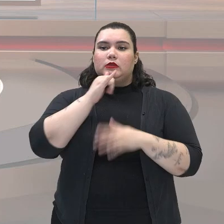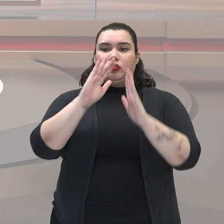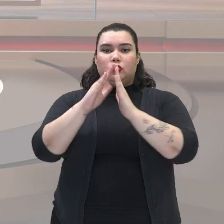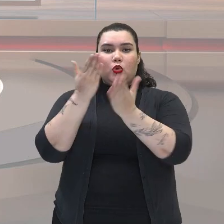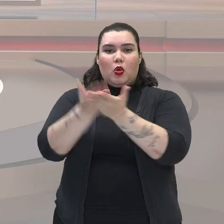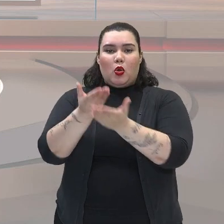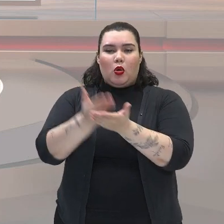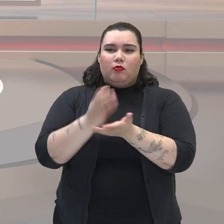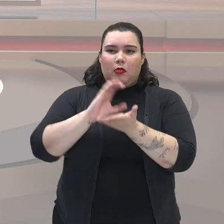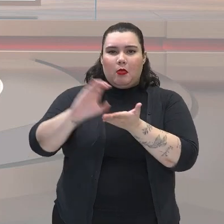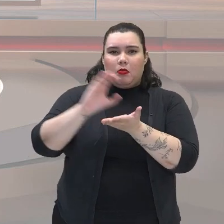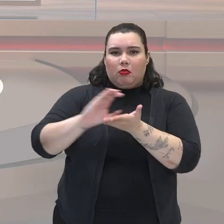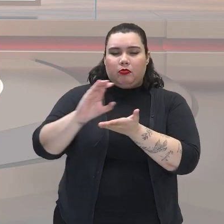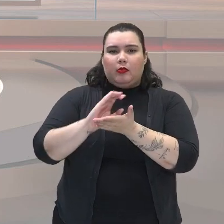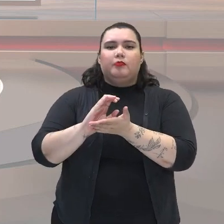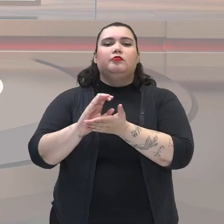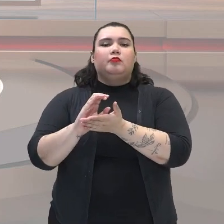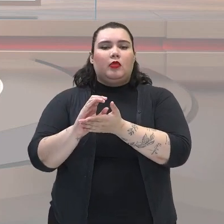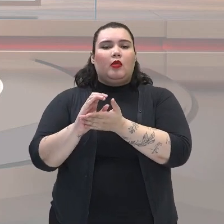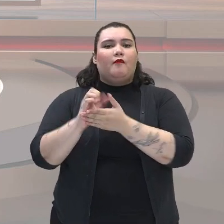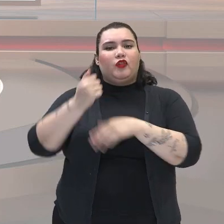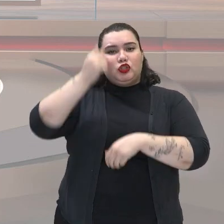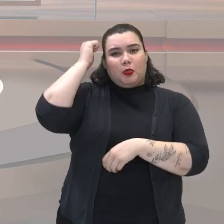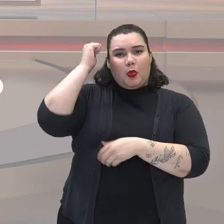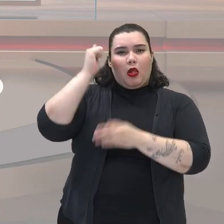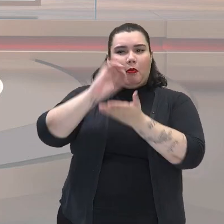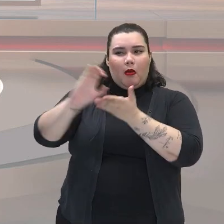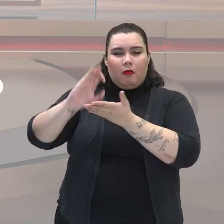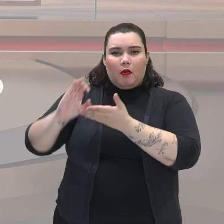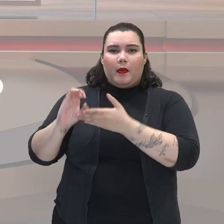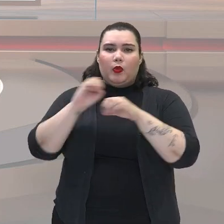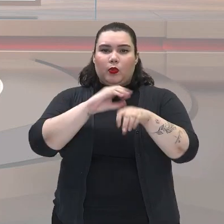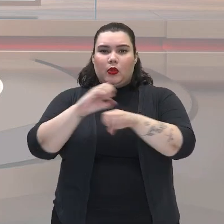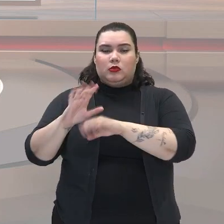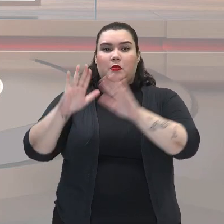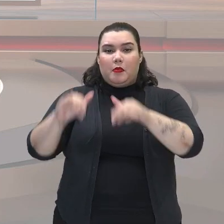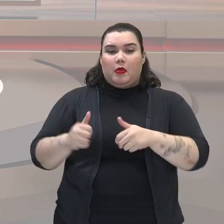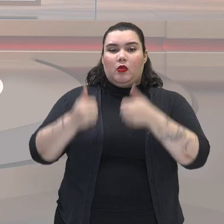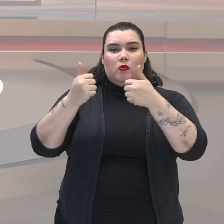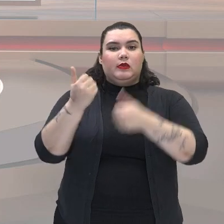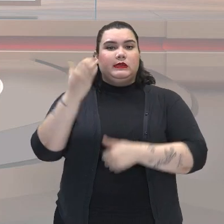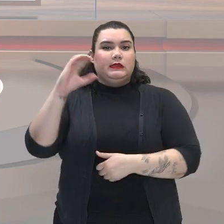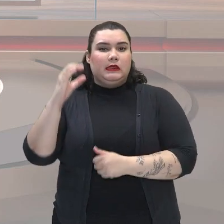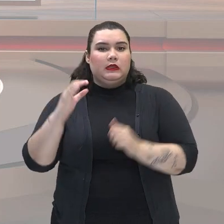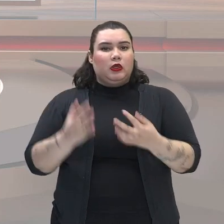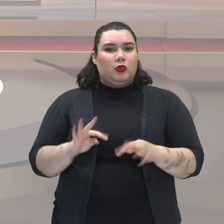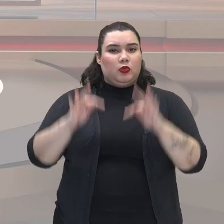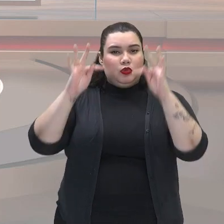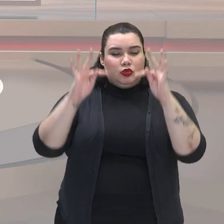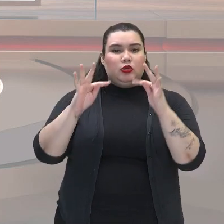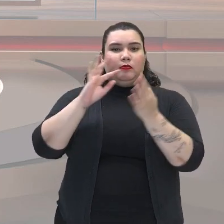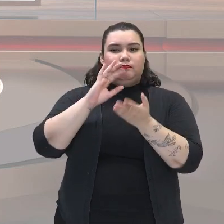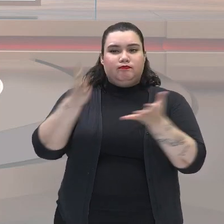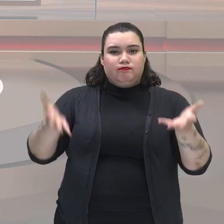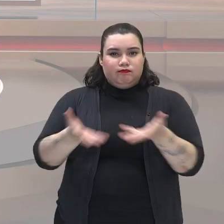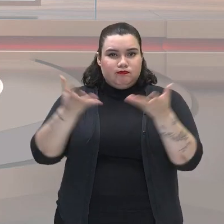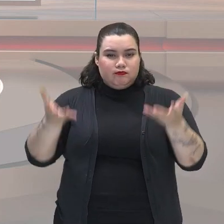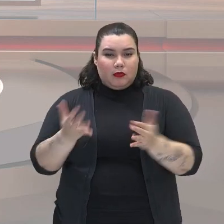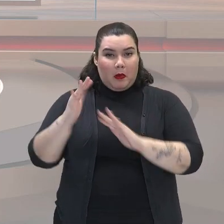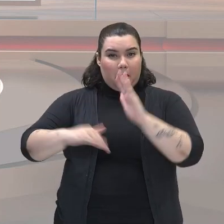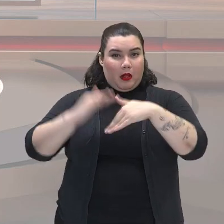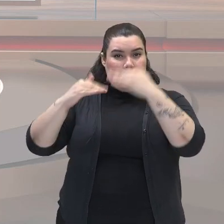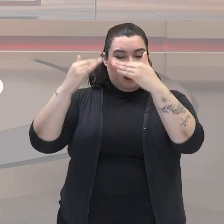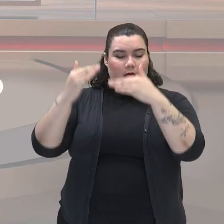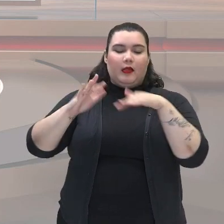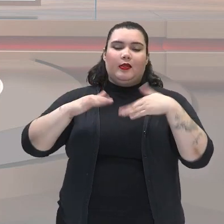em vestibulares, melhorar a educação, investir em ciência e tecnologia, garantiu que hoje o